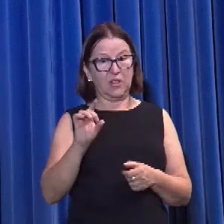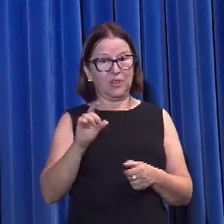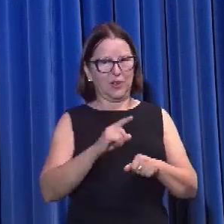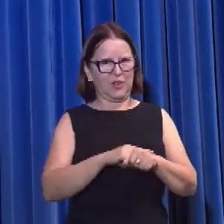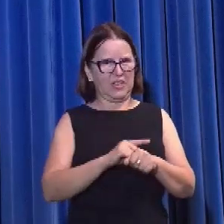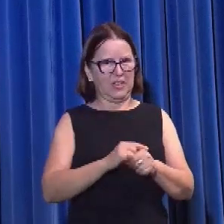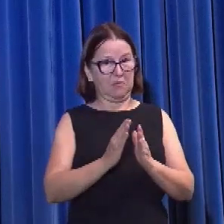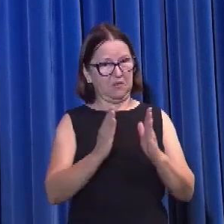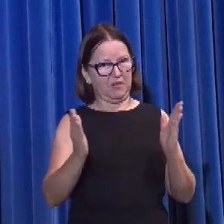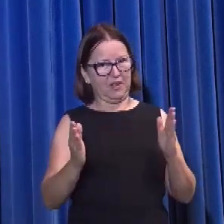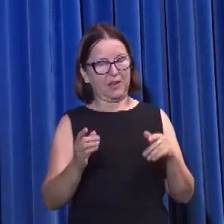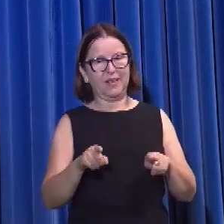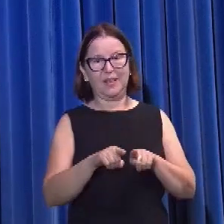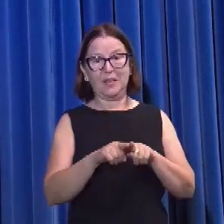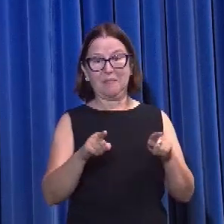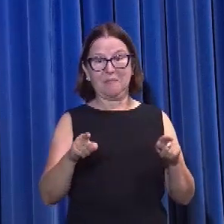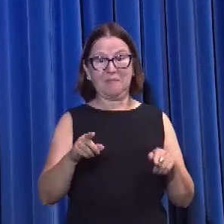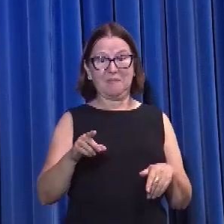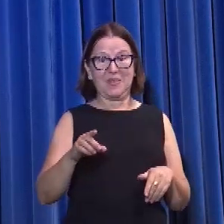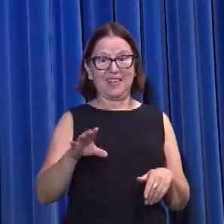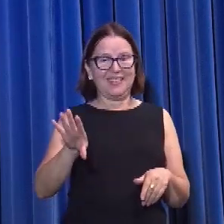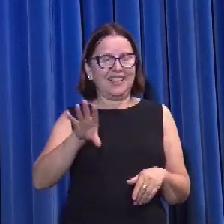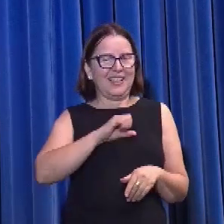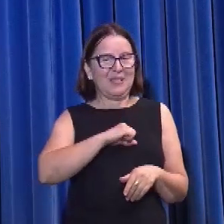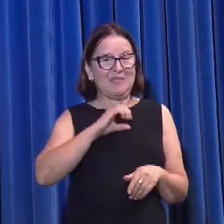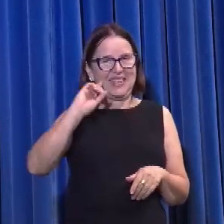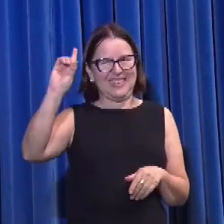Mas o meu é um amor eterno.